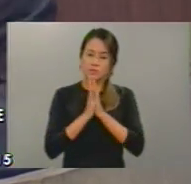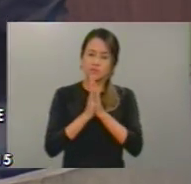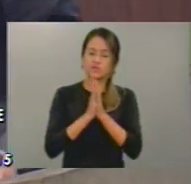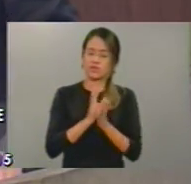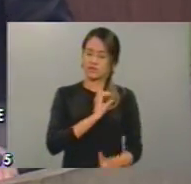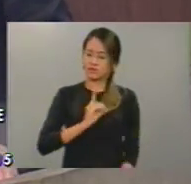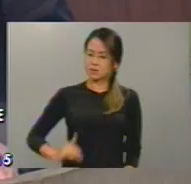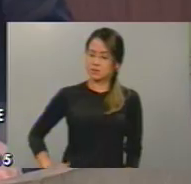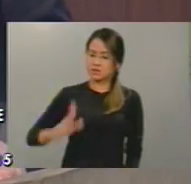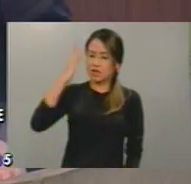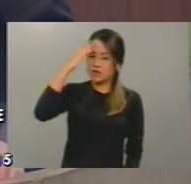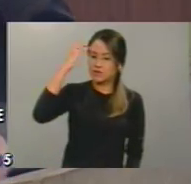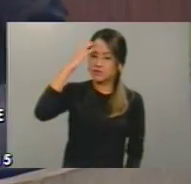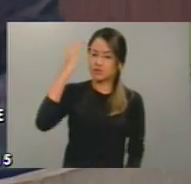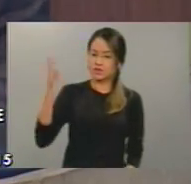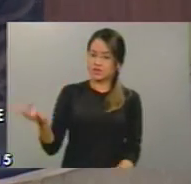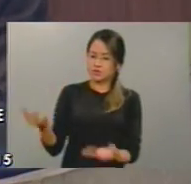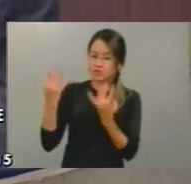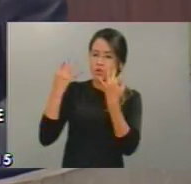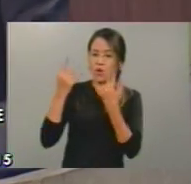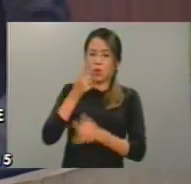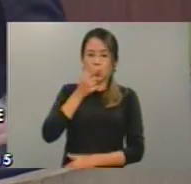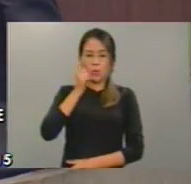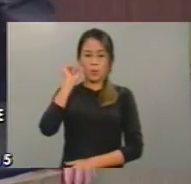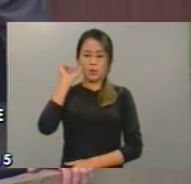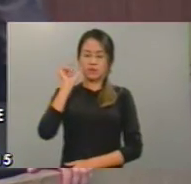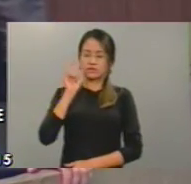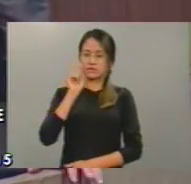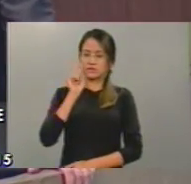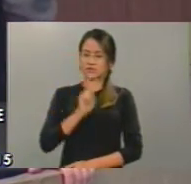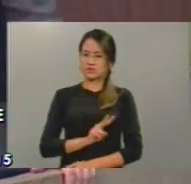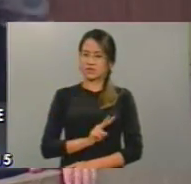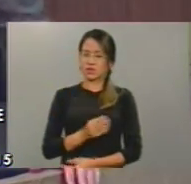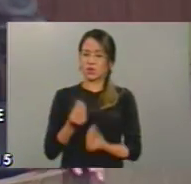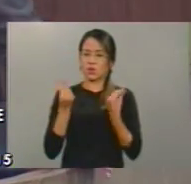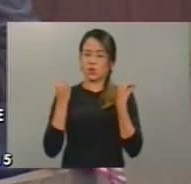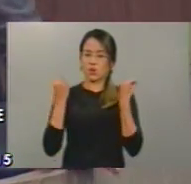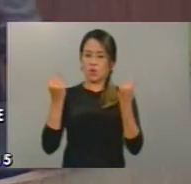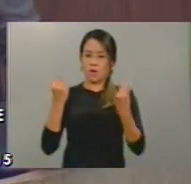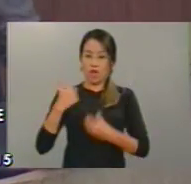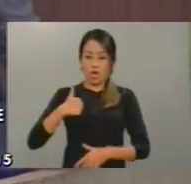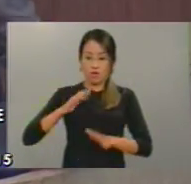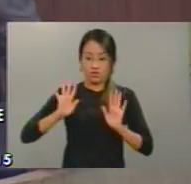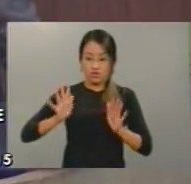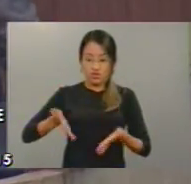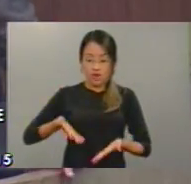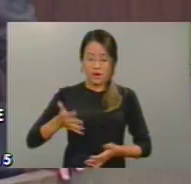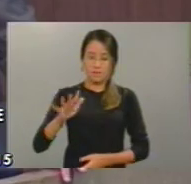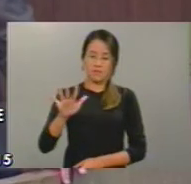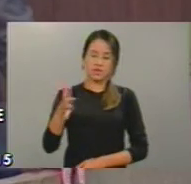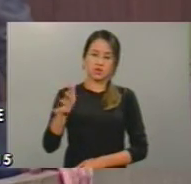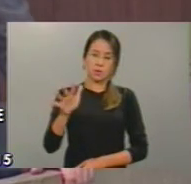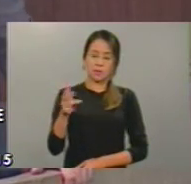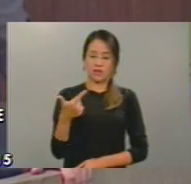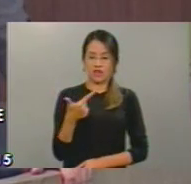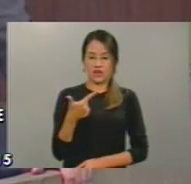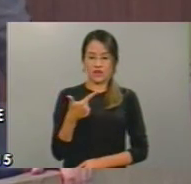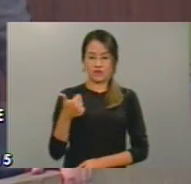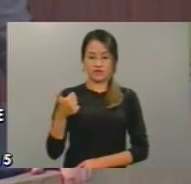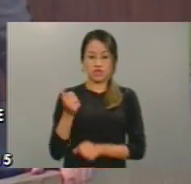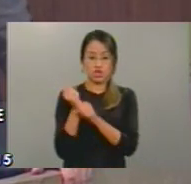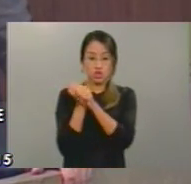Leitão, dizer que aquilo que eu vi ontem... Olha, eu milito nessa área, deputado, há cerca de 21